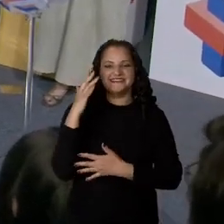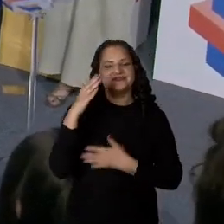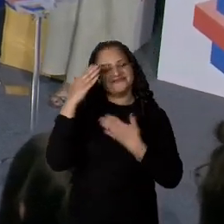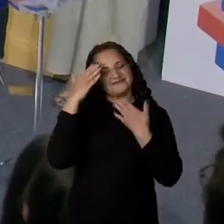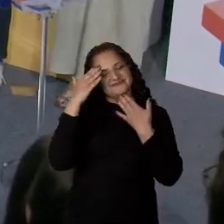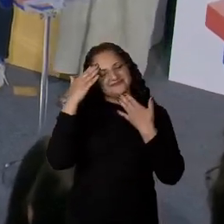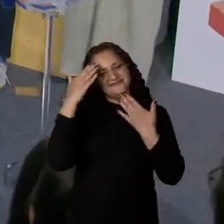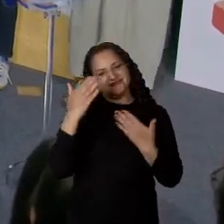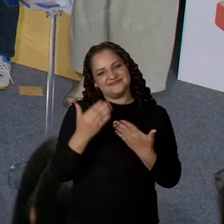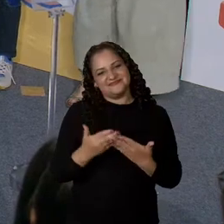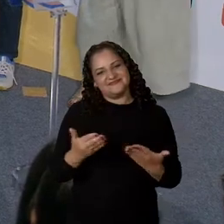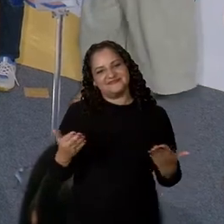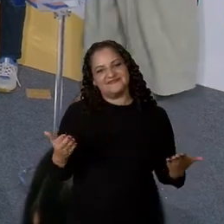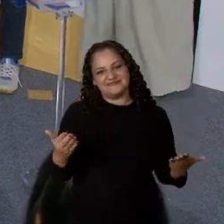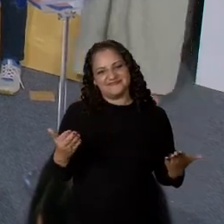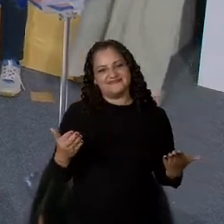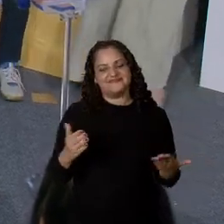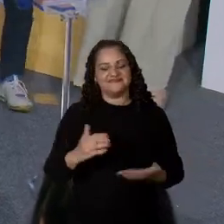Obrigado, gente.